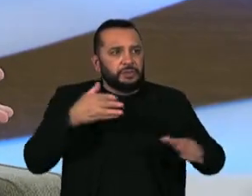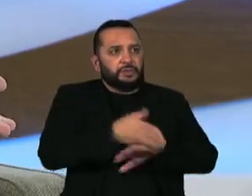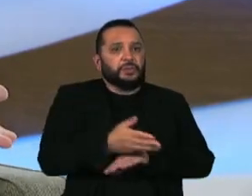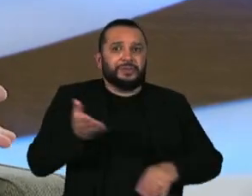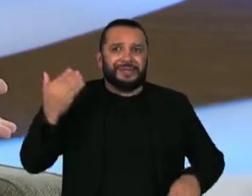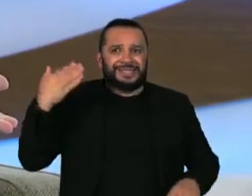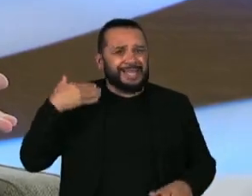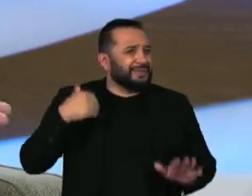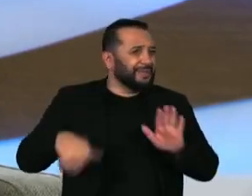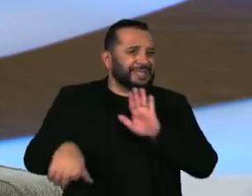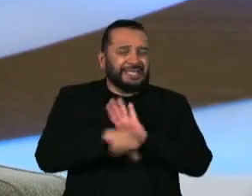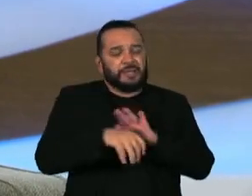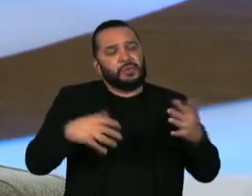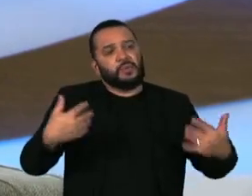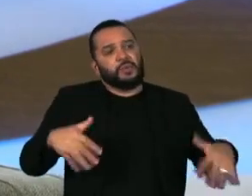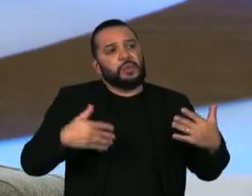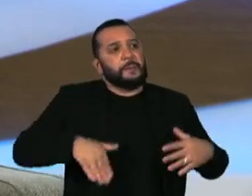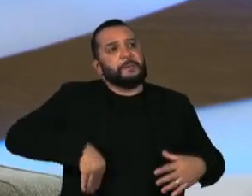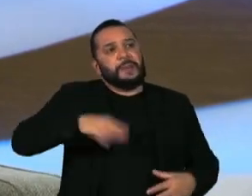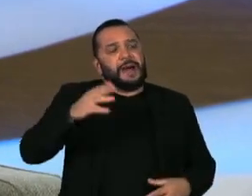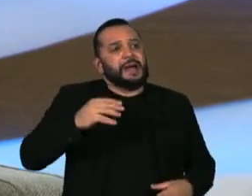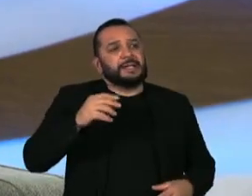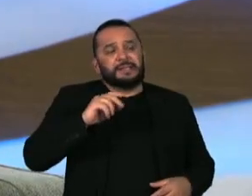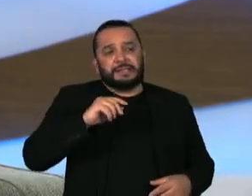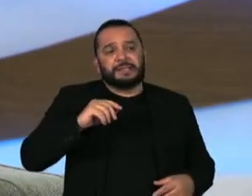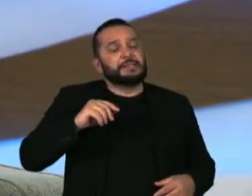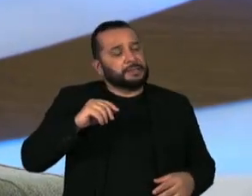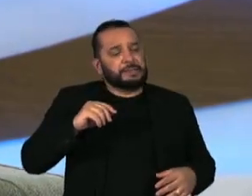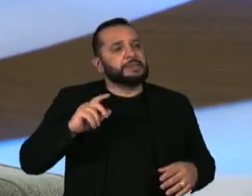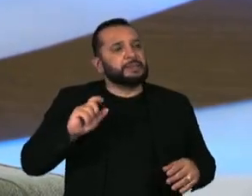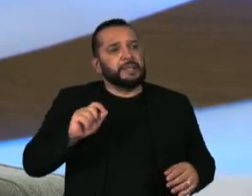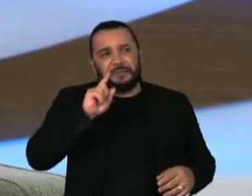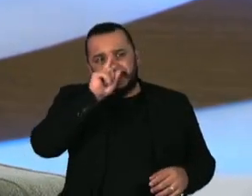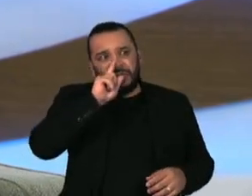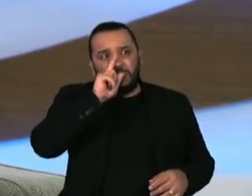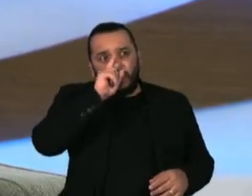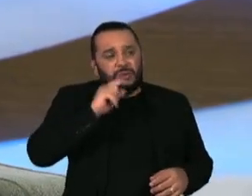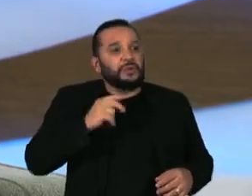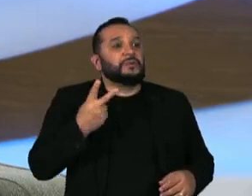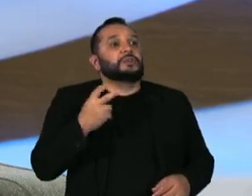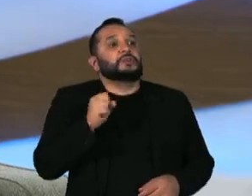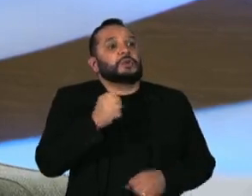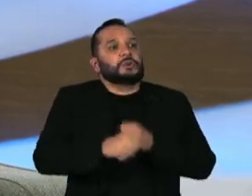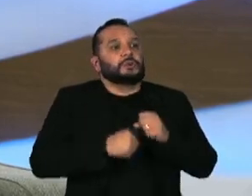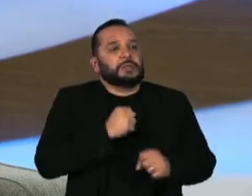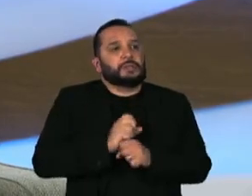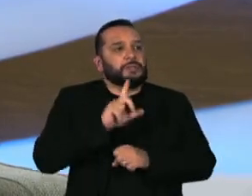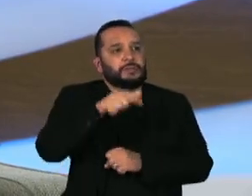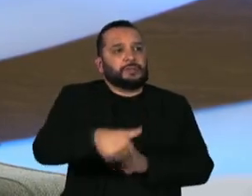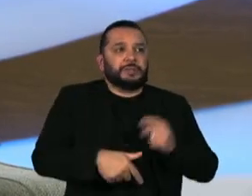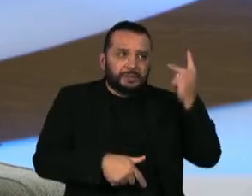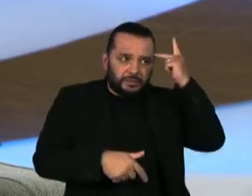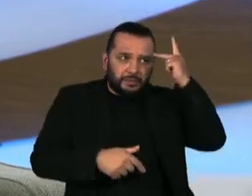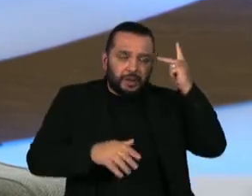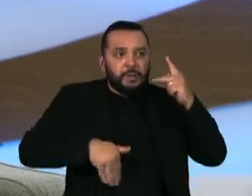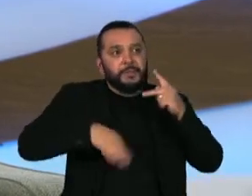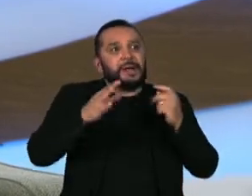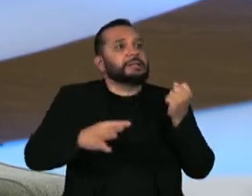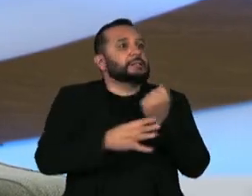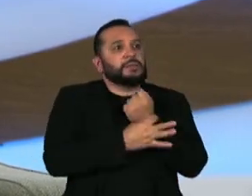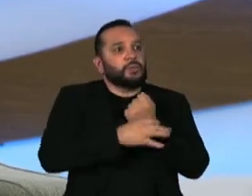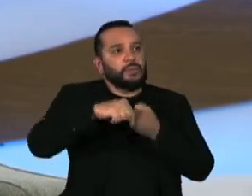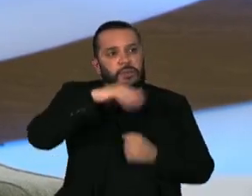mais perigosos do Brasil. 28 anos depois, São Paulo é o estado mais seguro do Brasil. Aliás, na semana passada saiu o Atlas